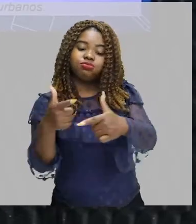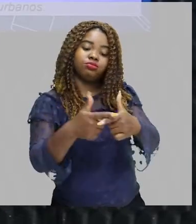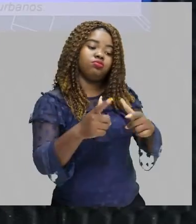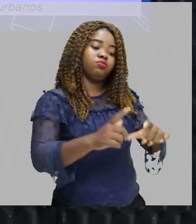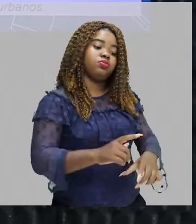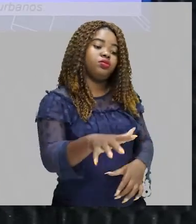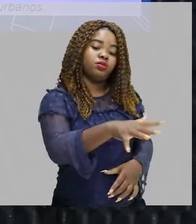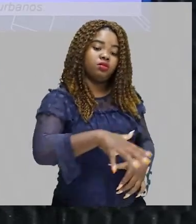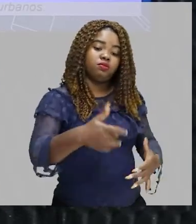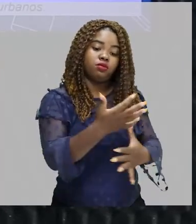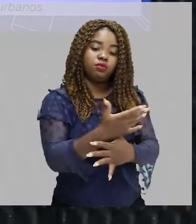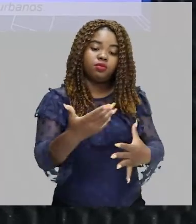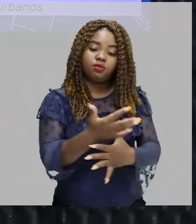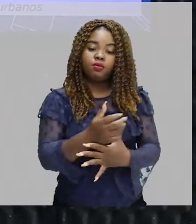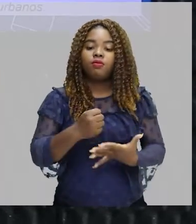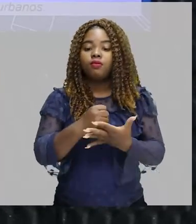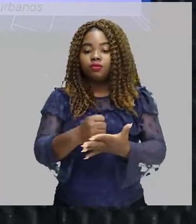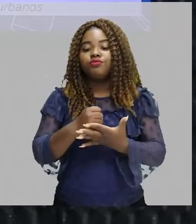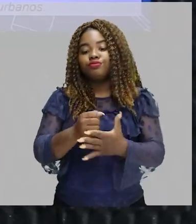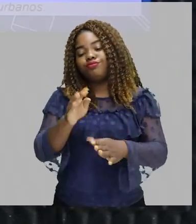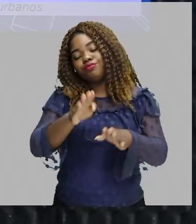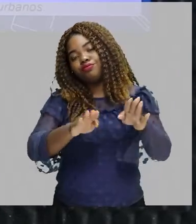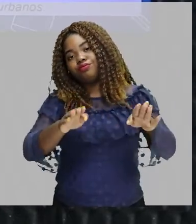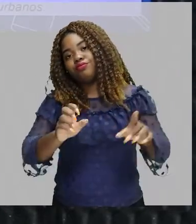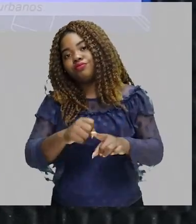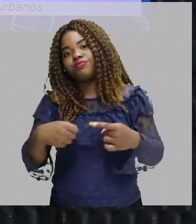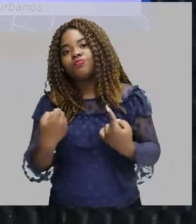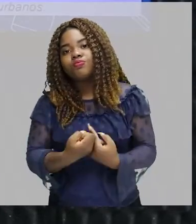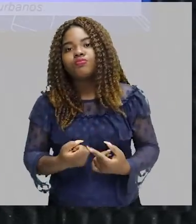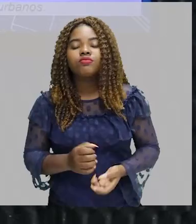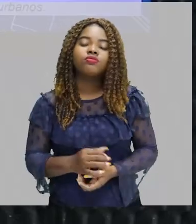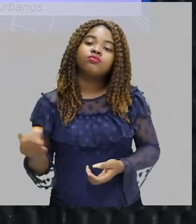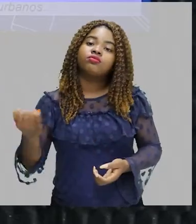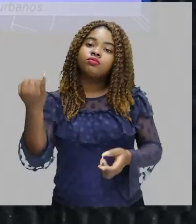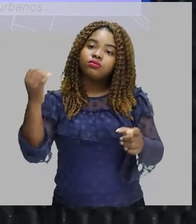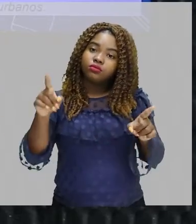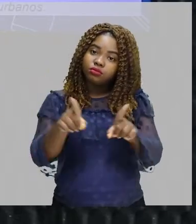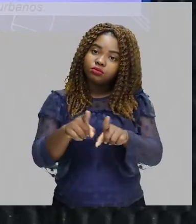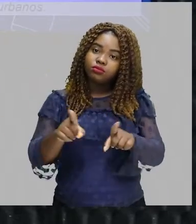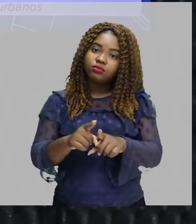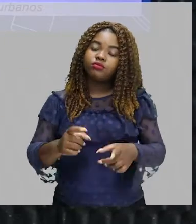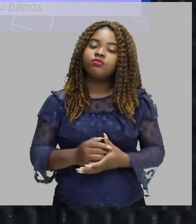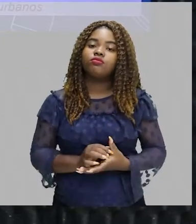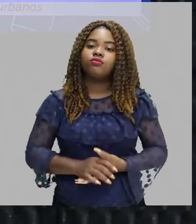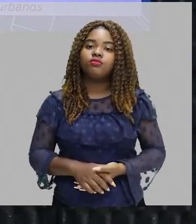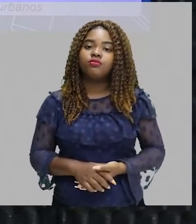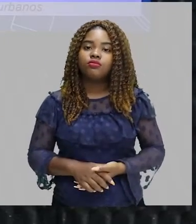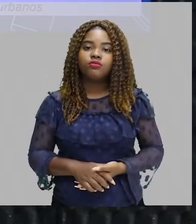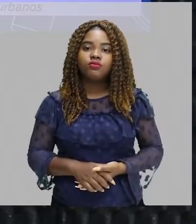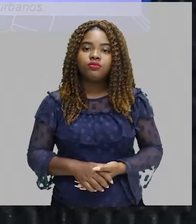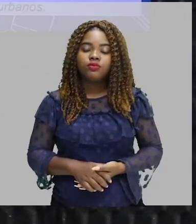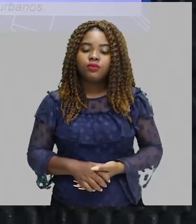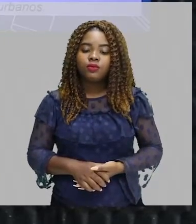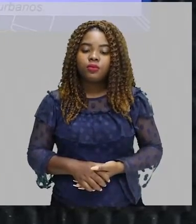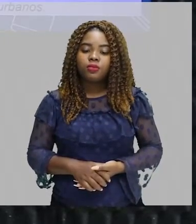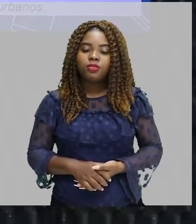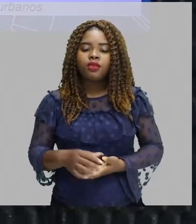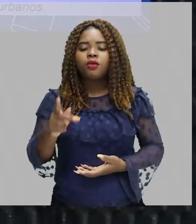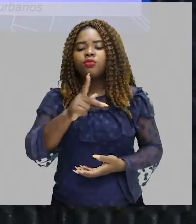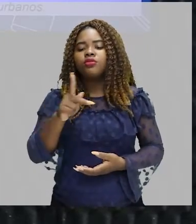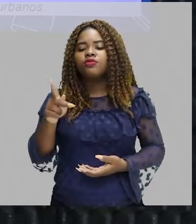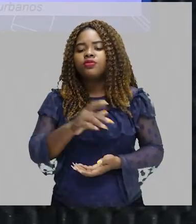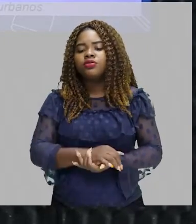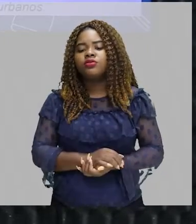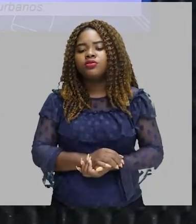urbanos e assim contribuindo também para a desigualdade social. Um termo importantíssimo aí que tu precisa estar atento, tá? Marcos,